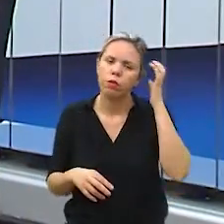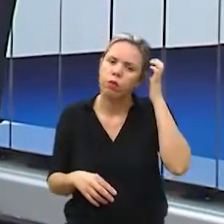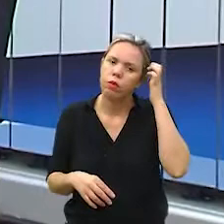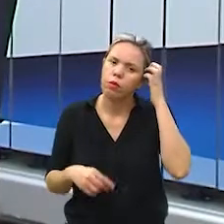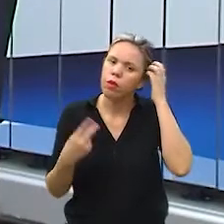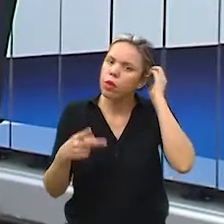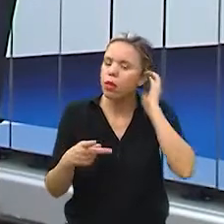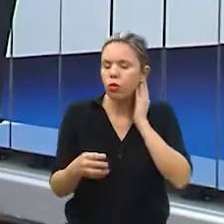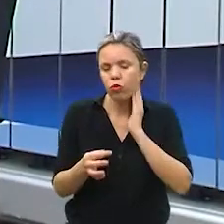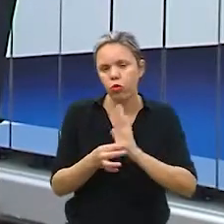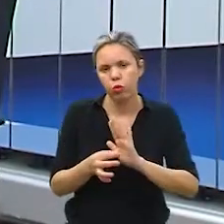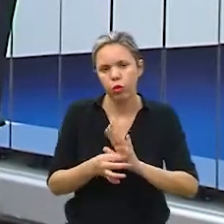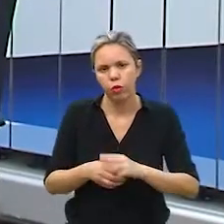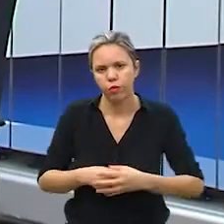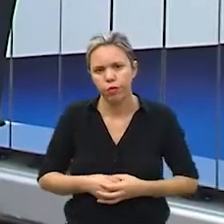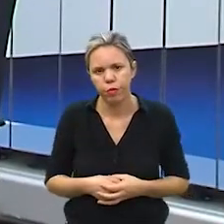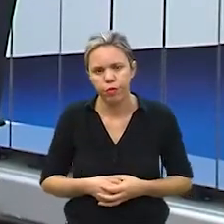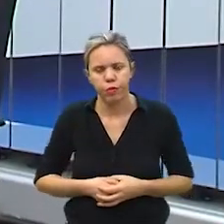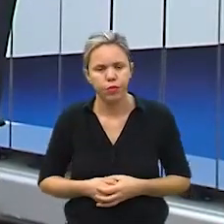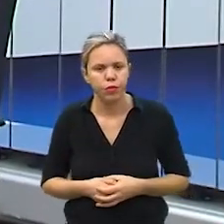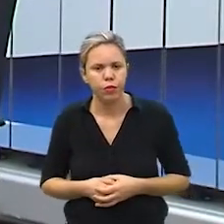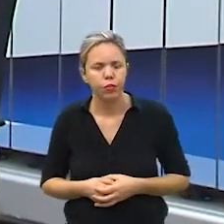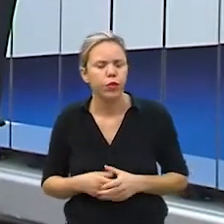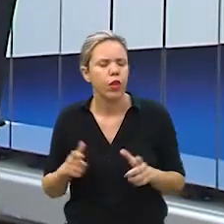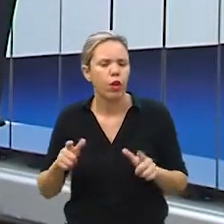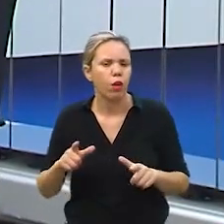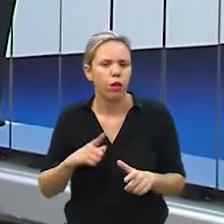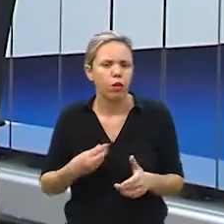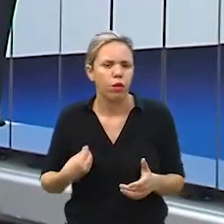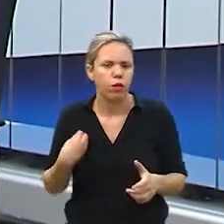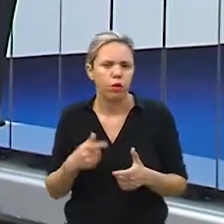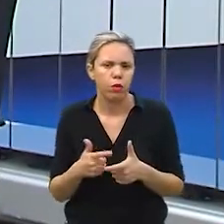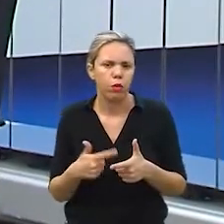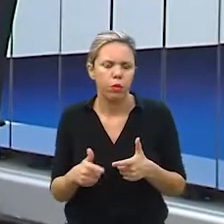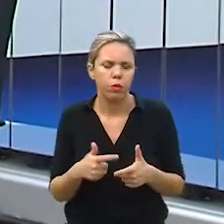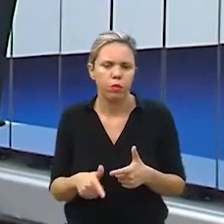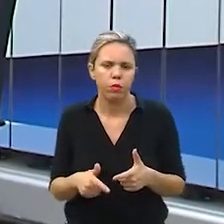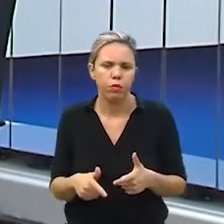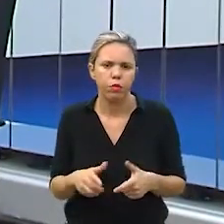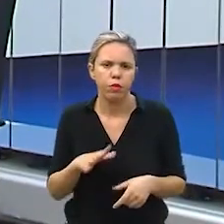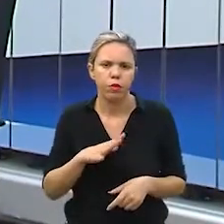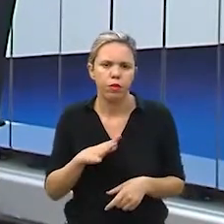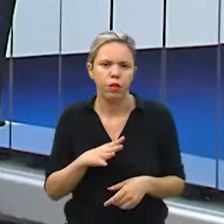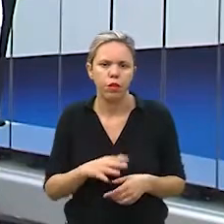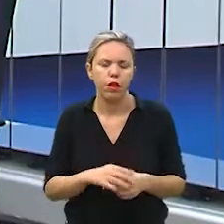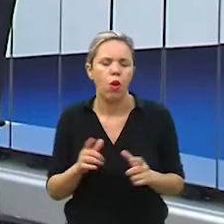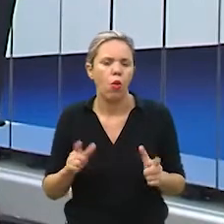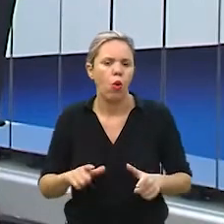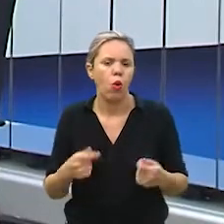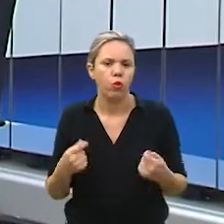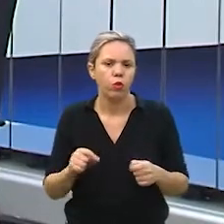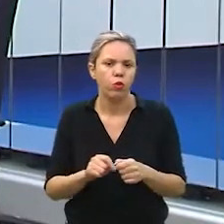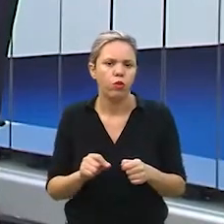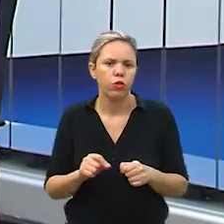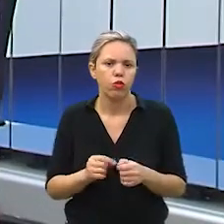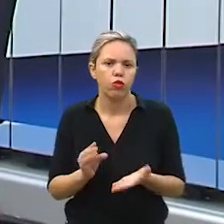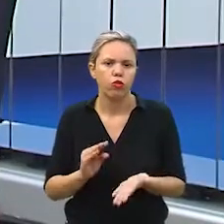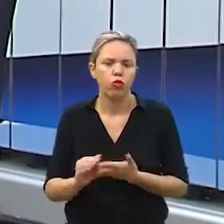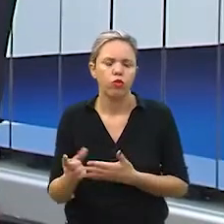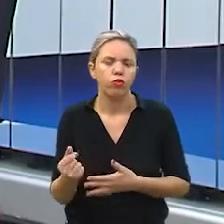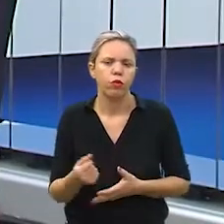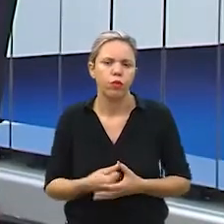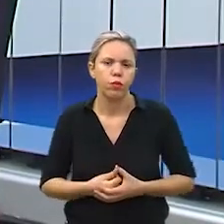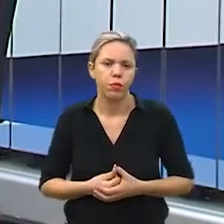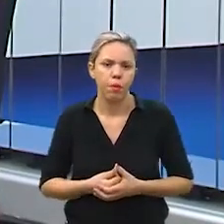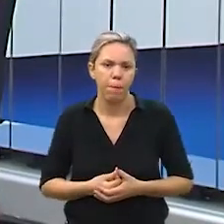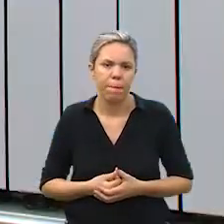na sua visão, onde que está o maior problema da nossa cidade, onde deve se destinar maior